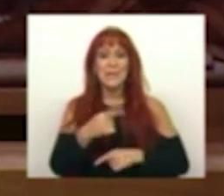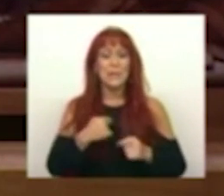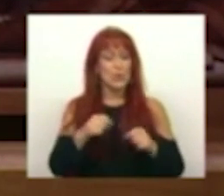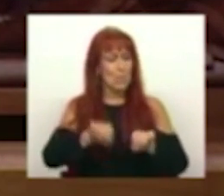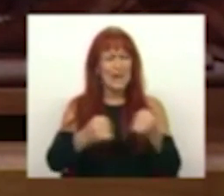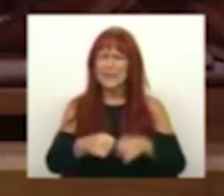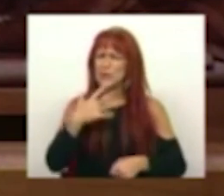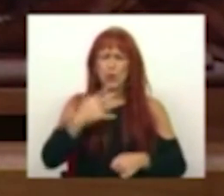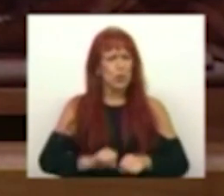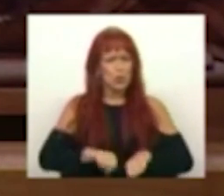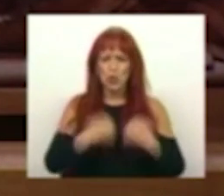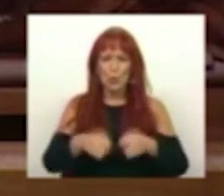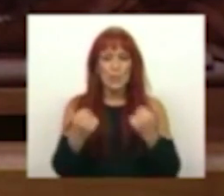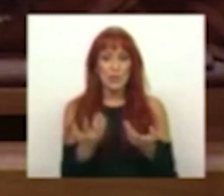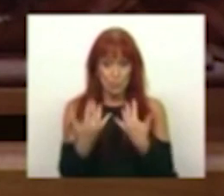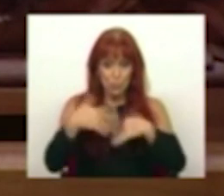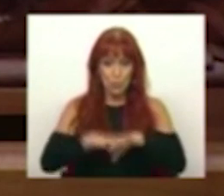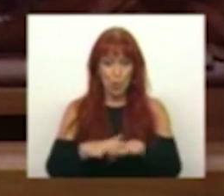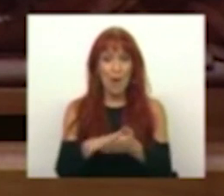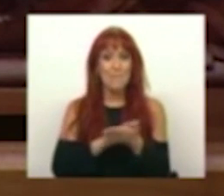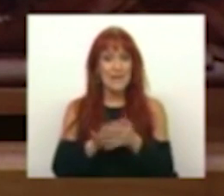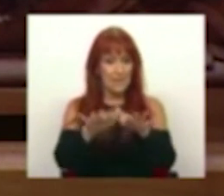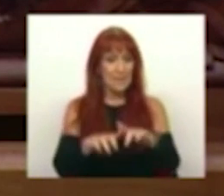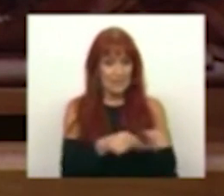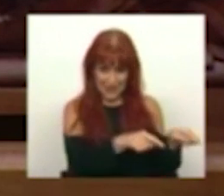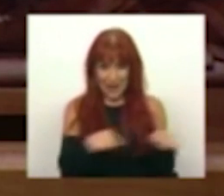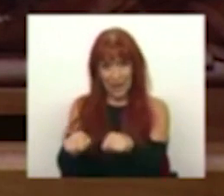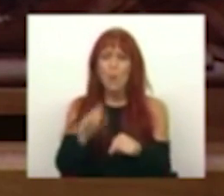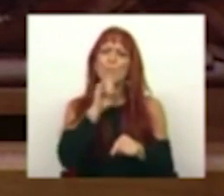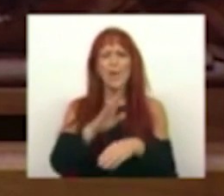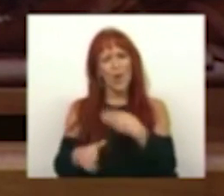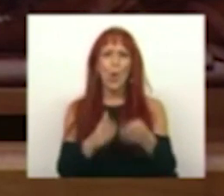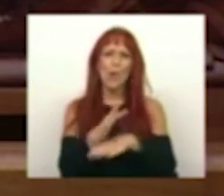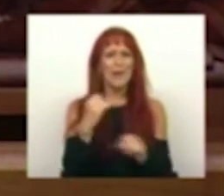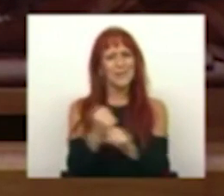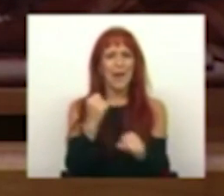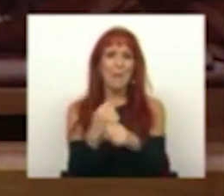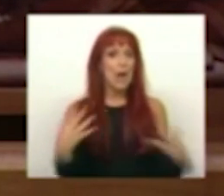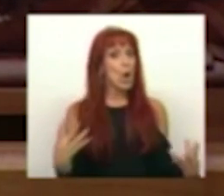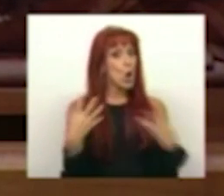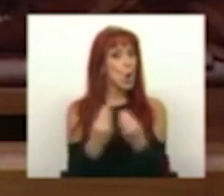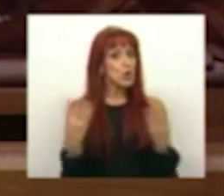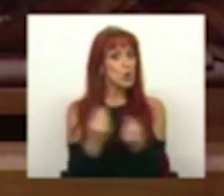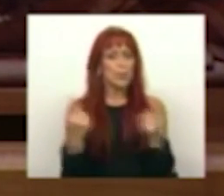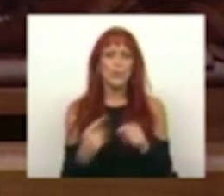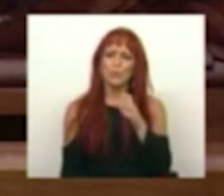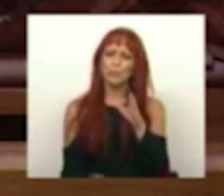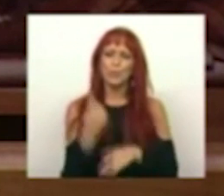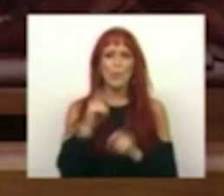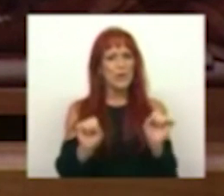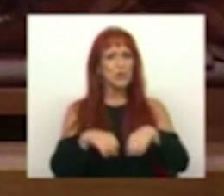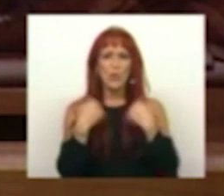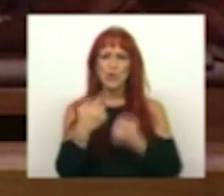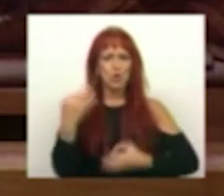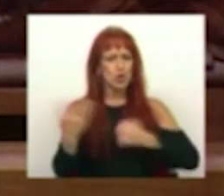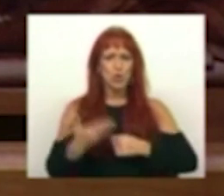que todos os partidos que integraram essa base parlamentar, pudessem continuar a trabalhar em conjunto para constituir uma